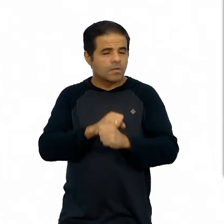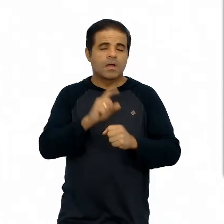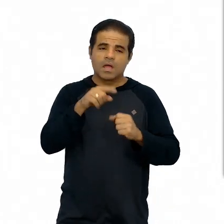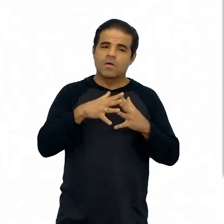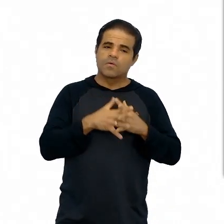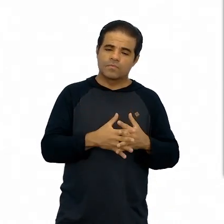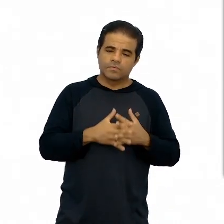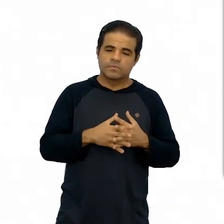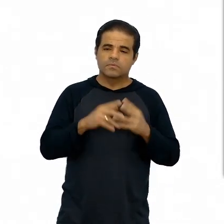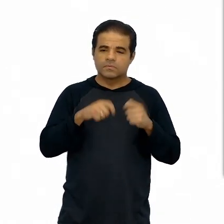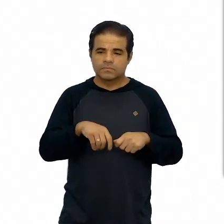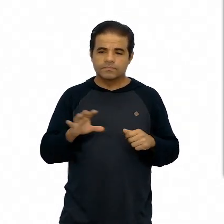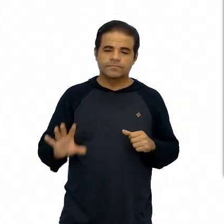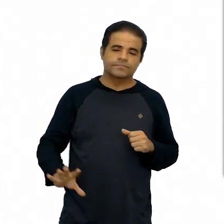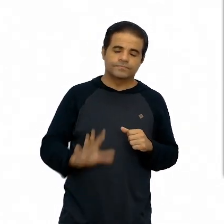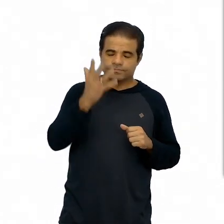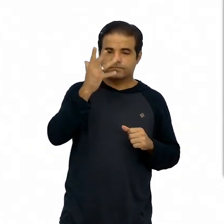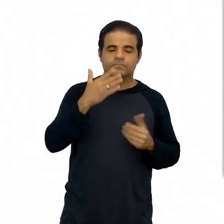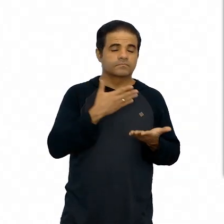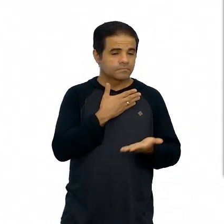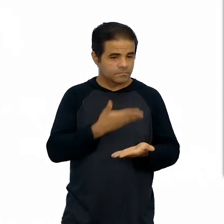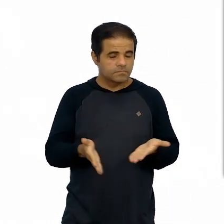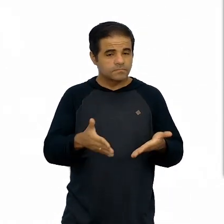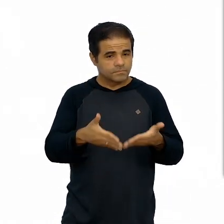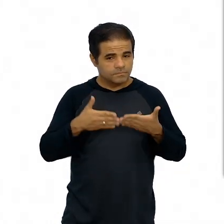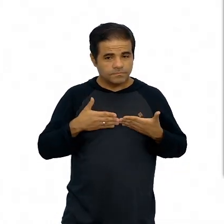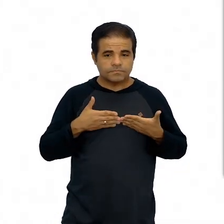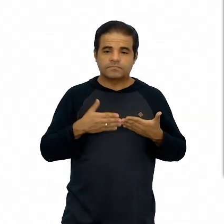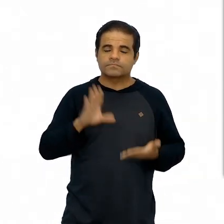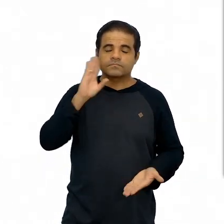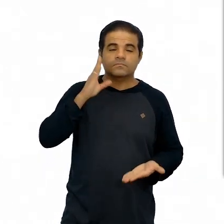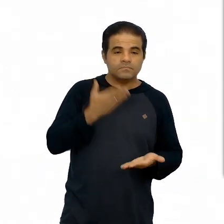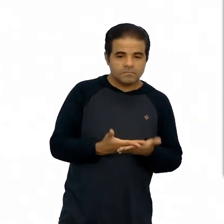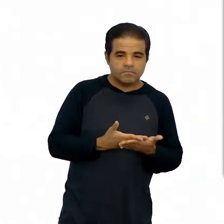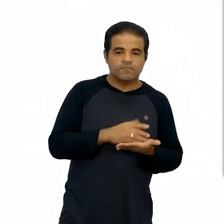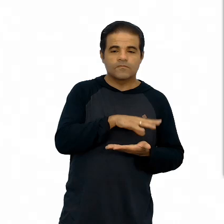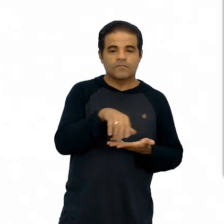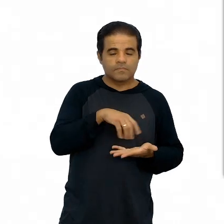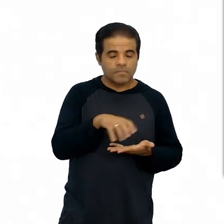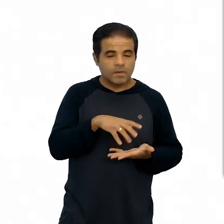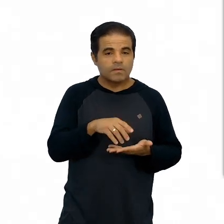confundidos, o que pode ocasionar erros, tais como acreditar